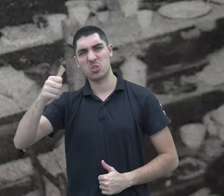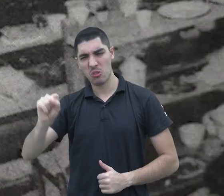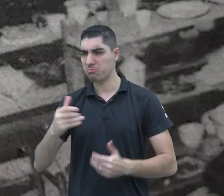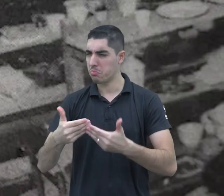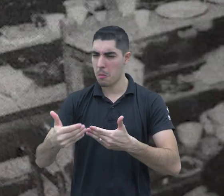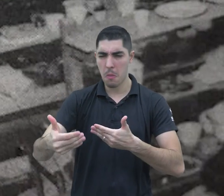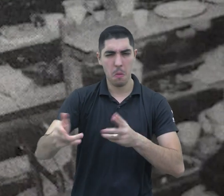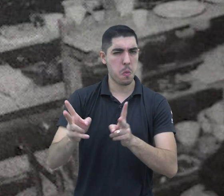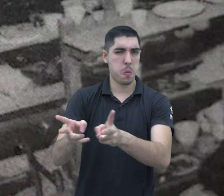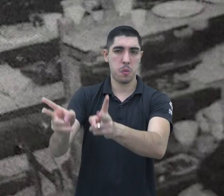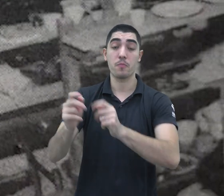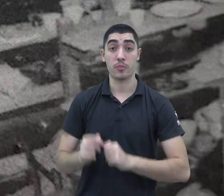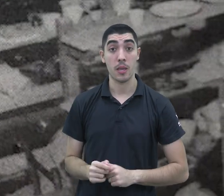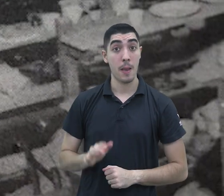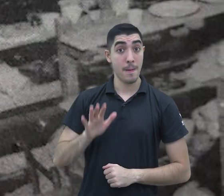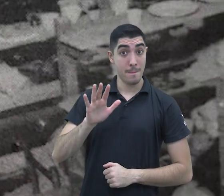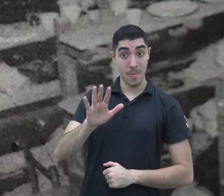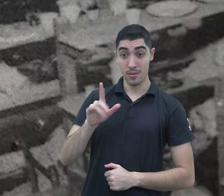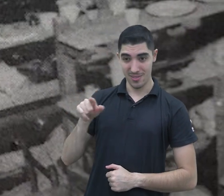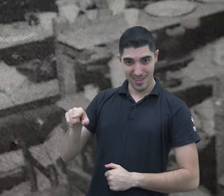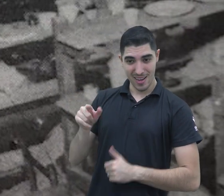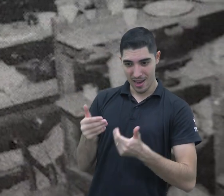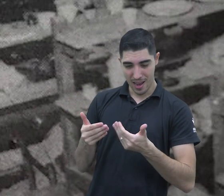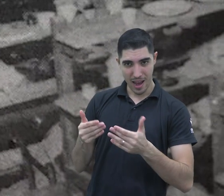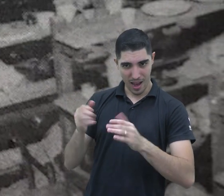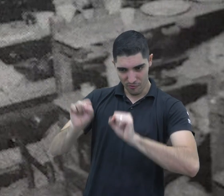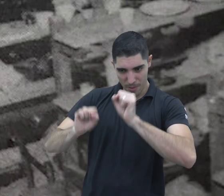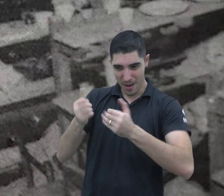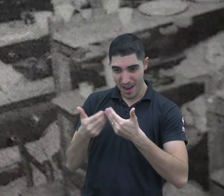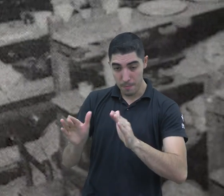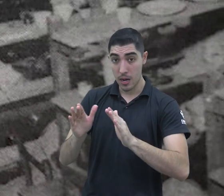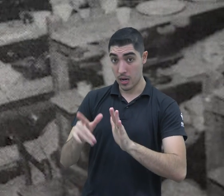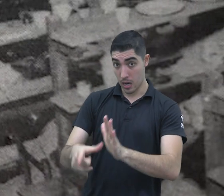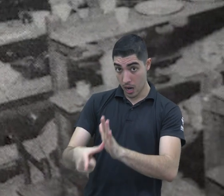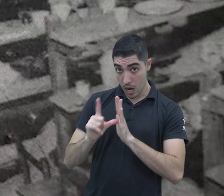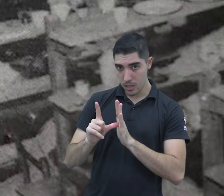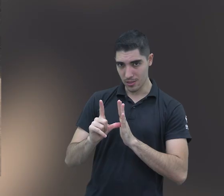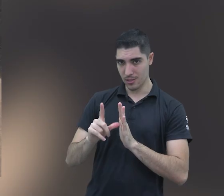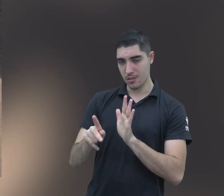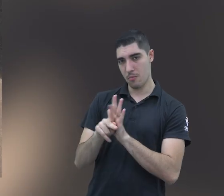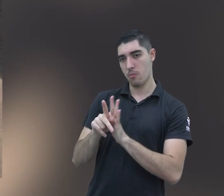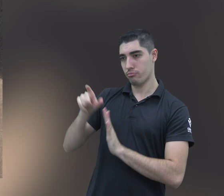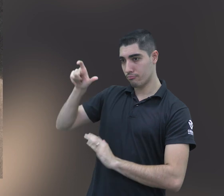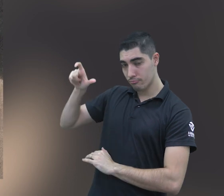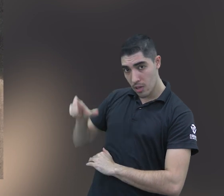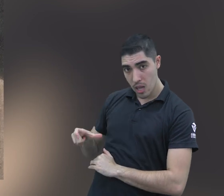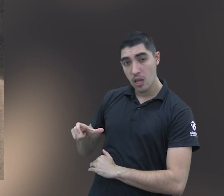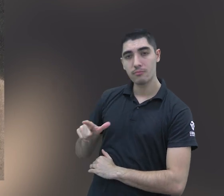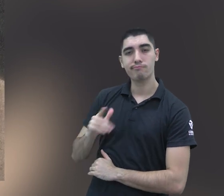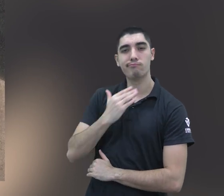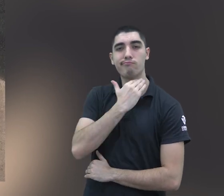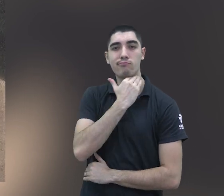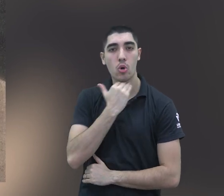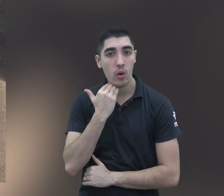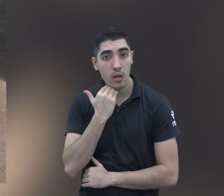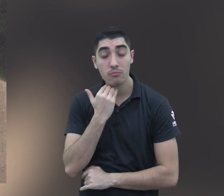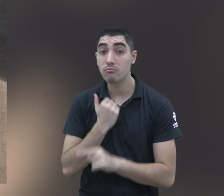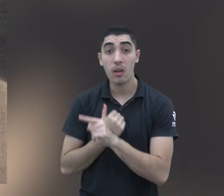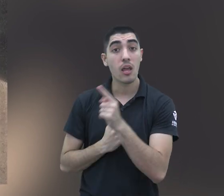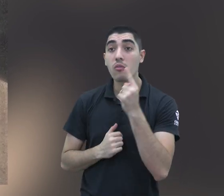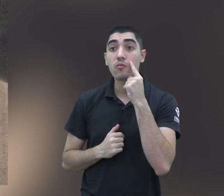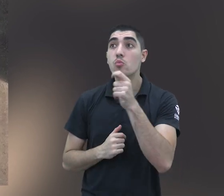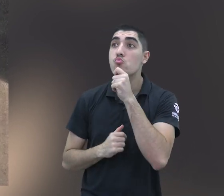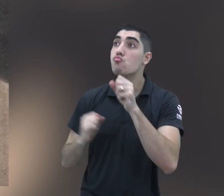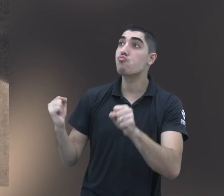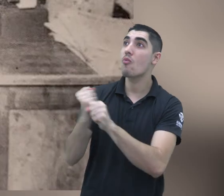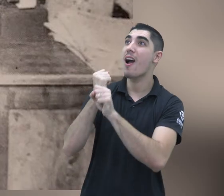21. Mas meses antes da inauguração da fábrica, em 1921, Bonadio faleceu e não viu a